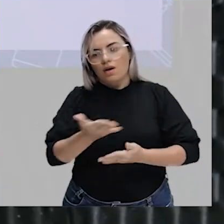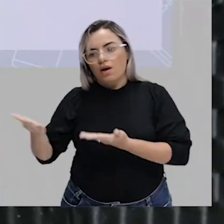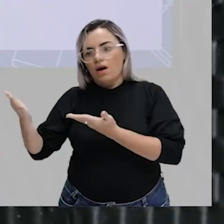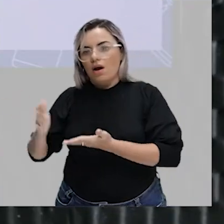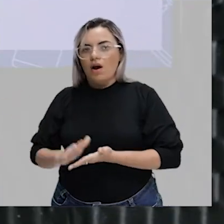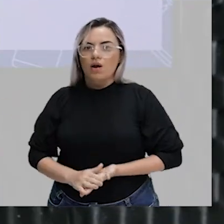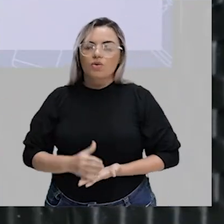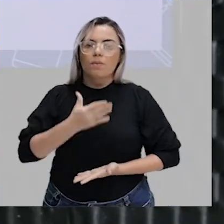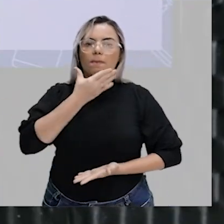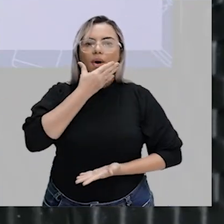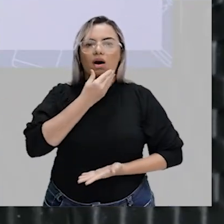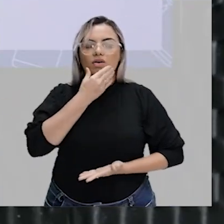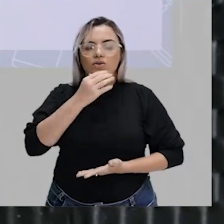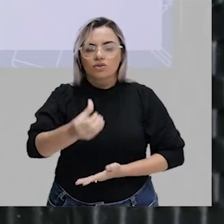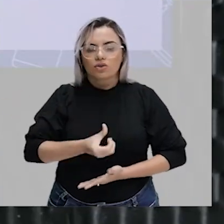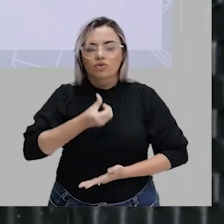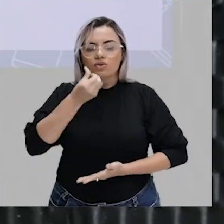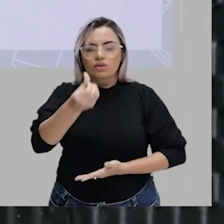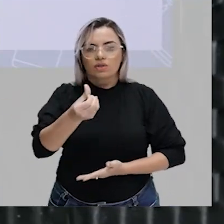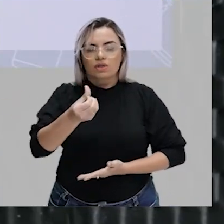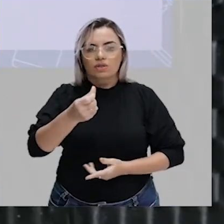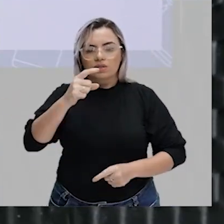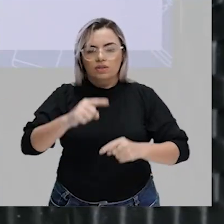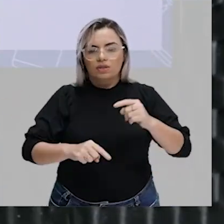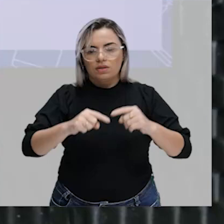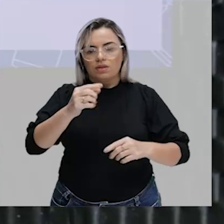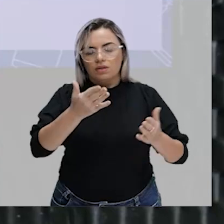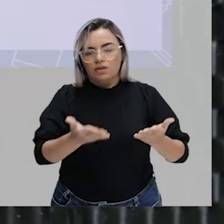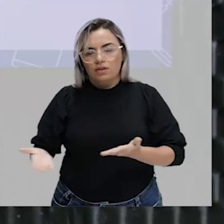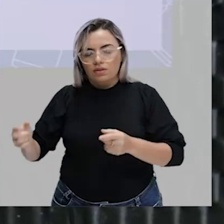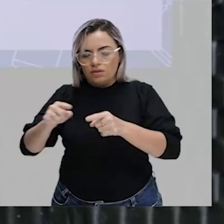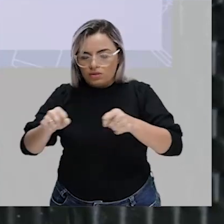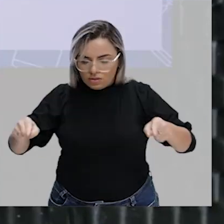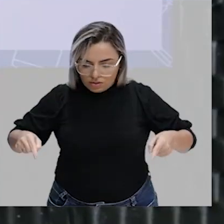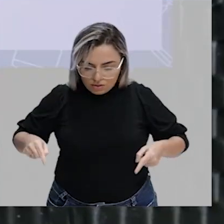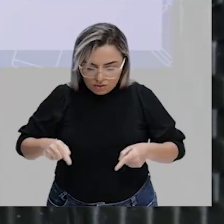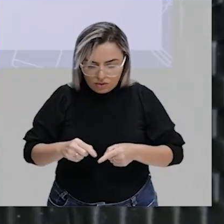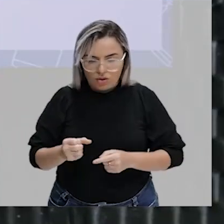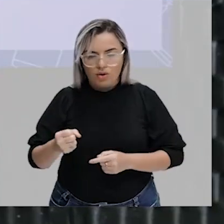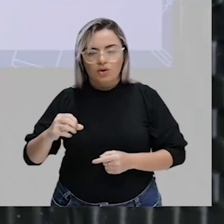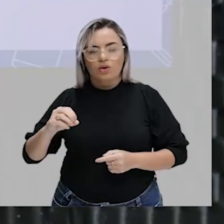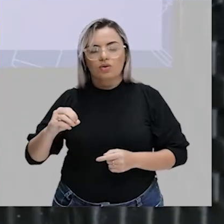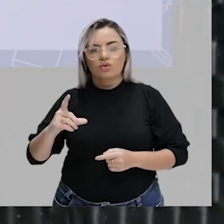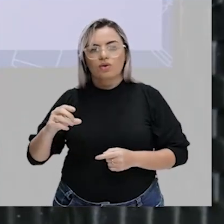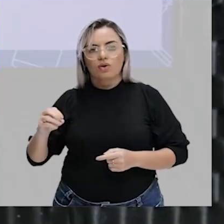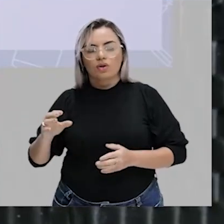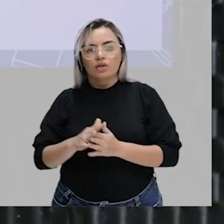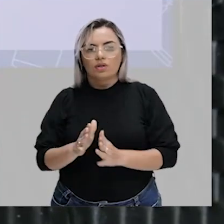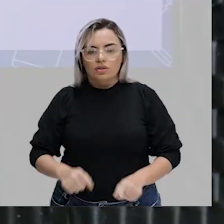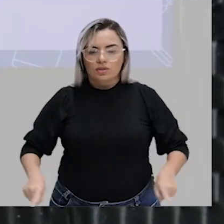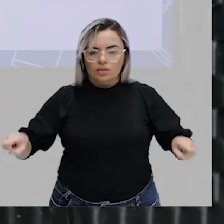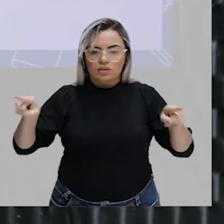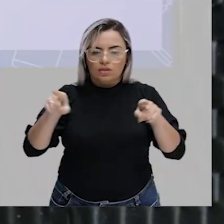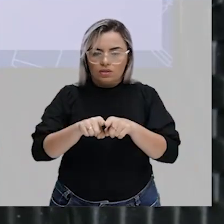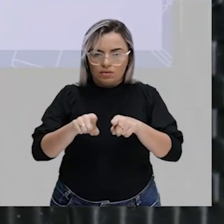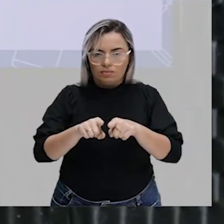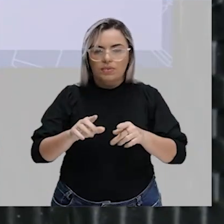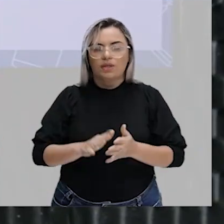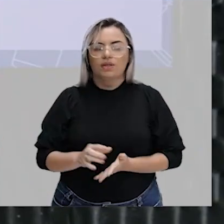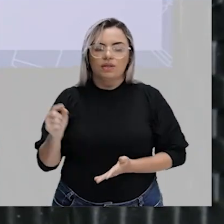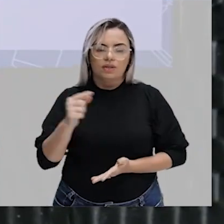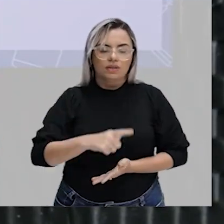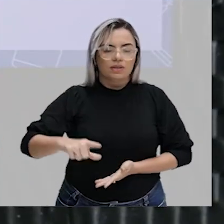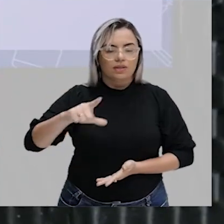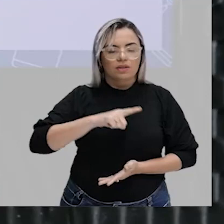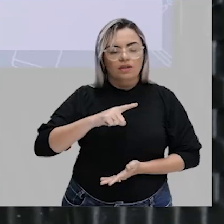aparelhos. Existe a prova de solo, que também tem no sexo feminino, mas no masculino aqui com uma diferença.